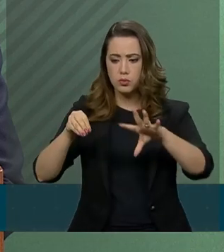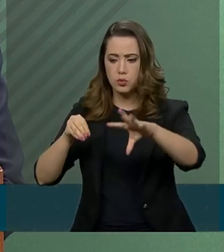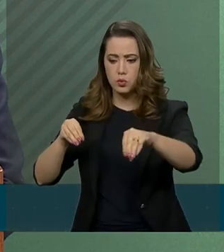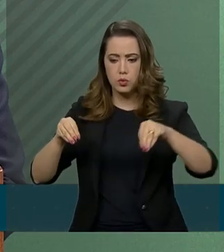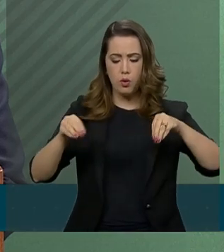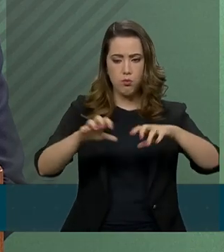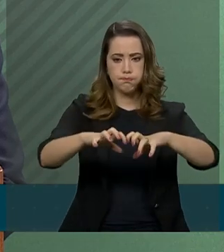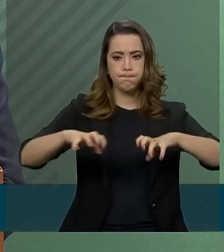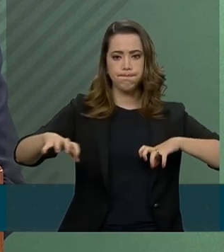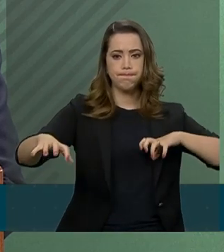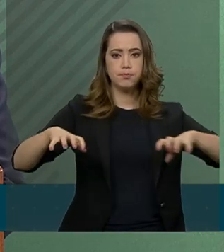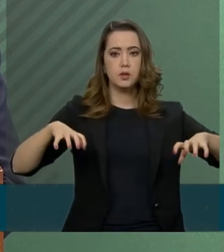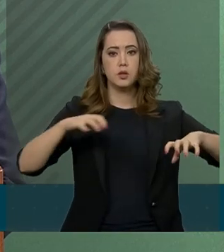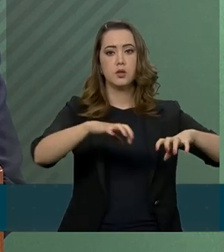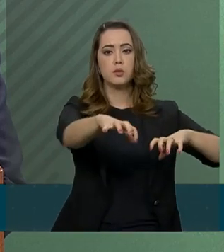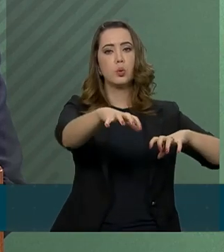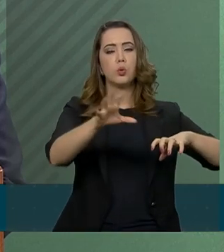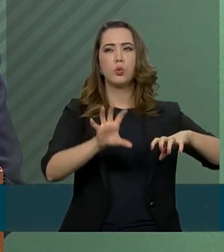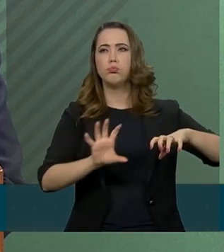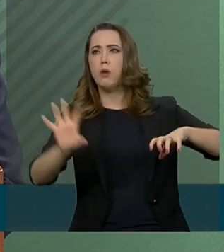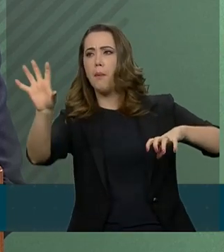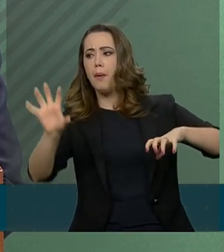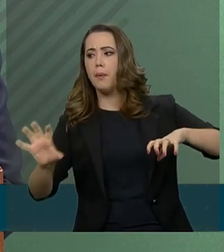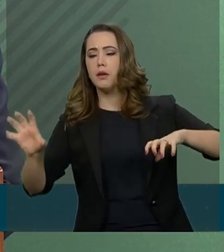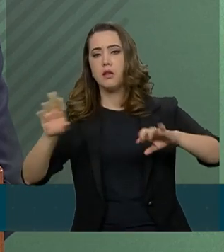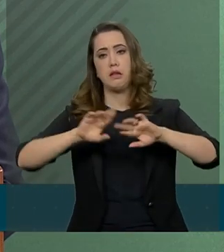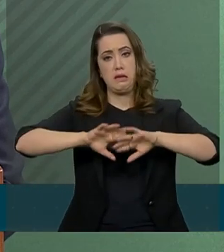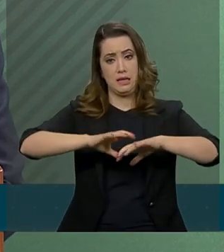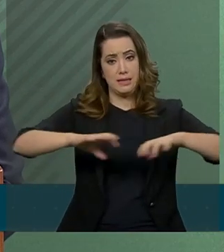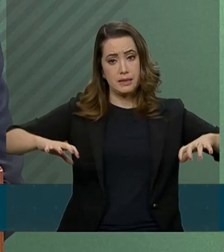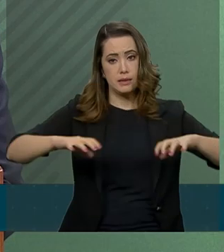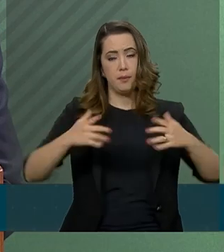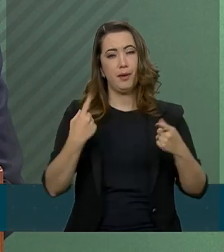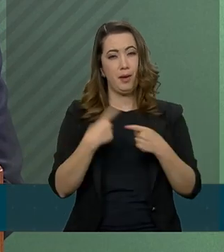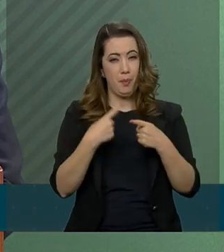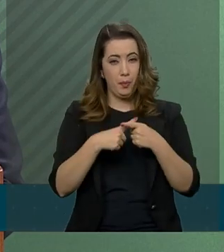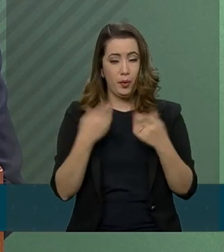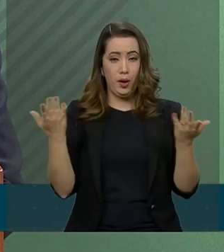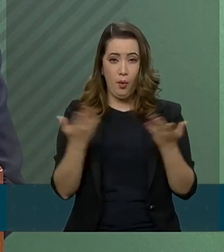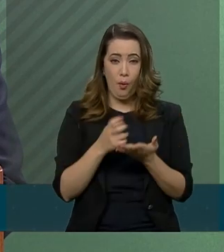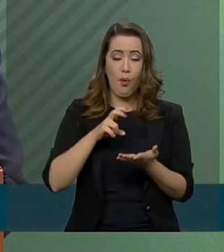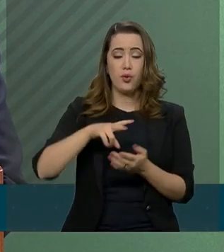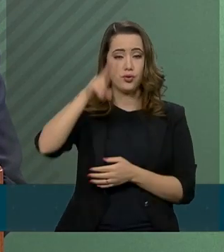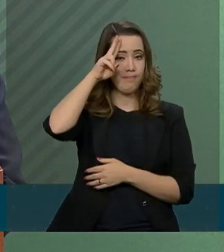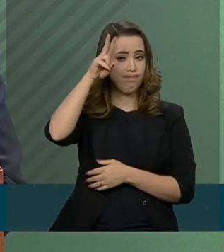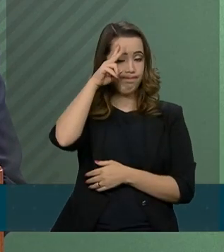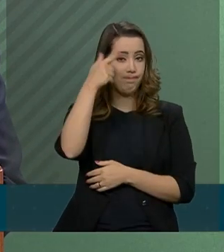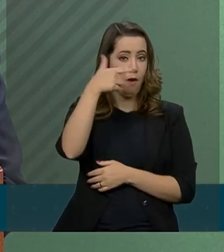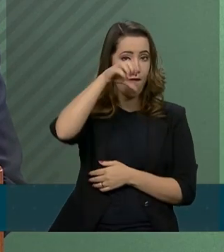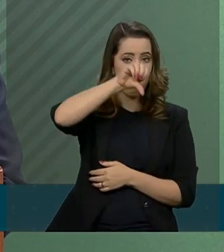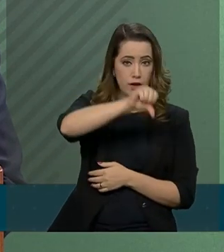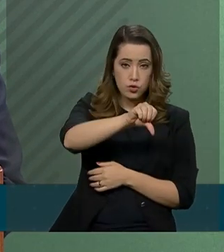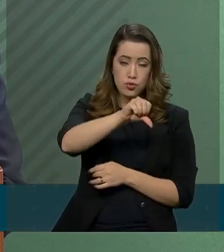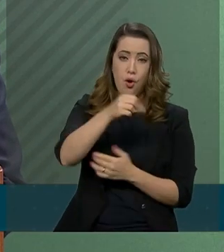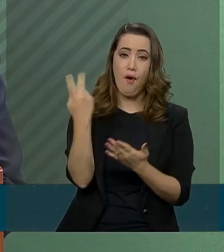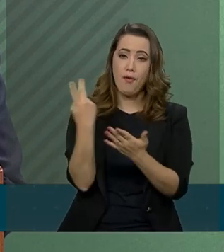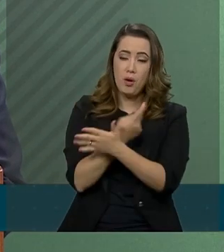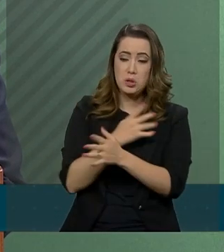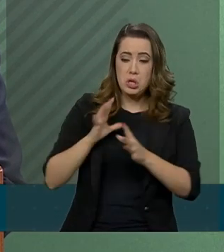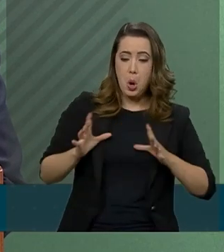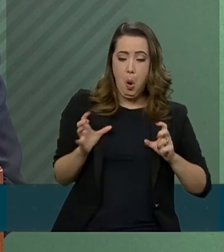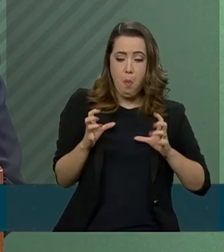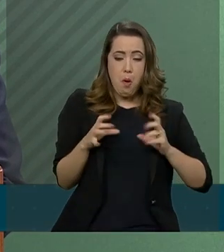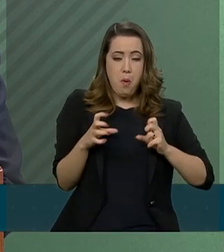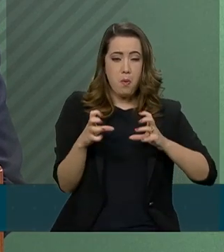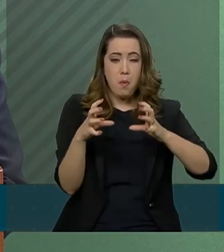criminosas envolvidas na rebelião que aconteceu na manhã desta segunda-feira, 29, no Centro de Recuperação Regional